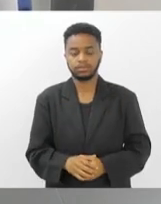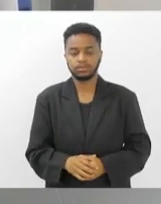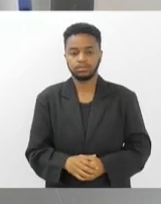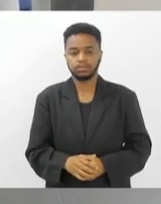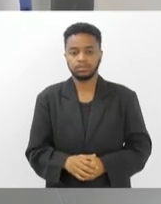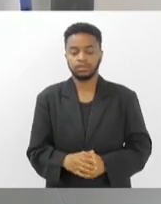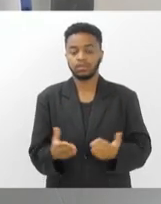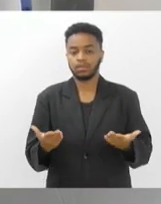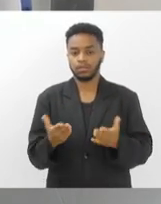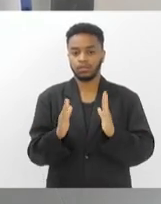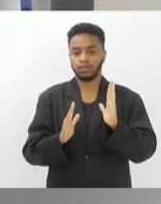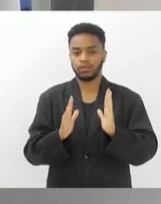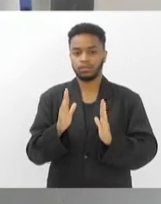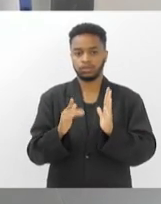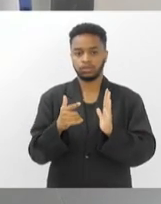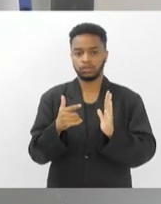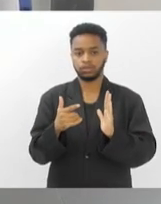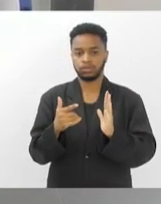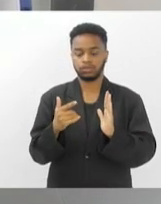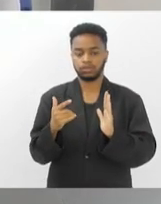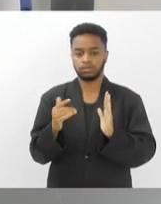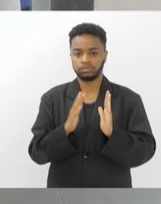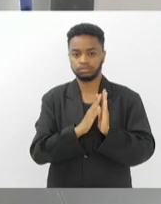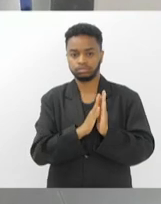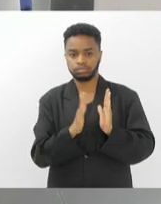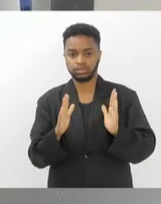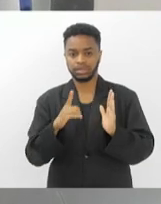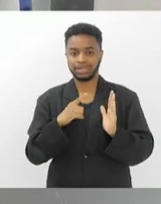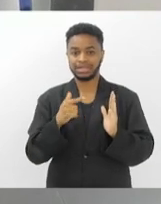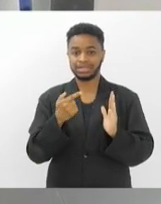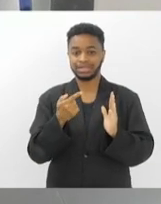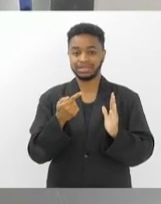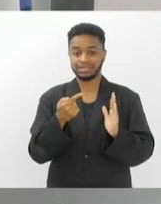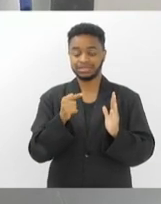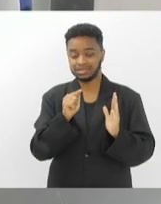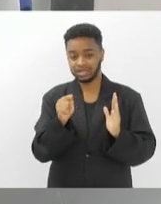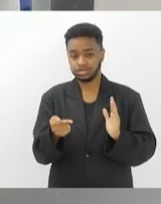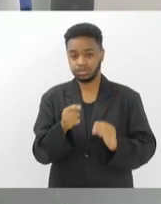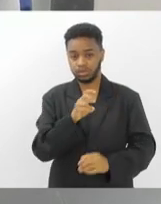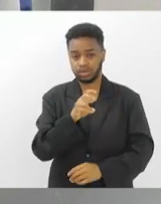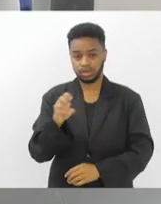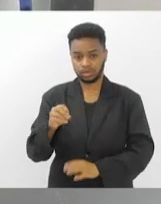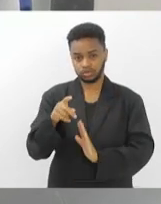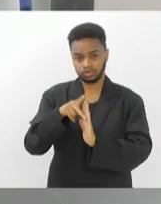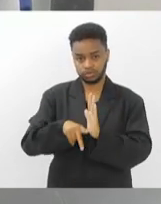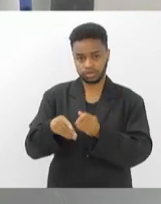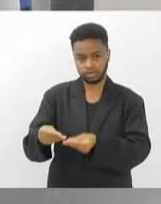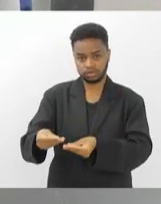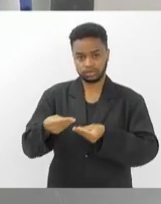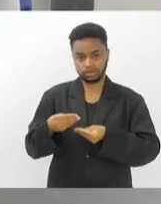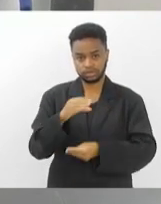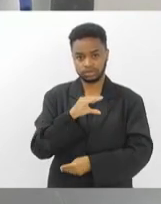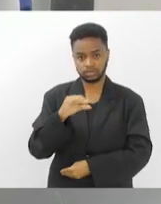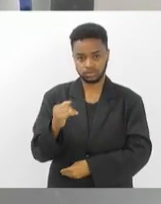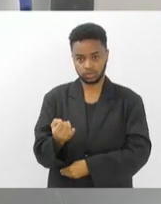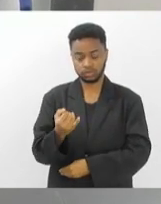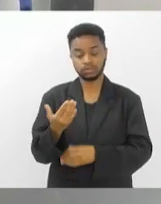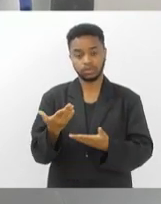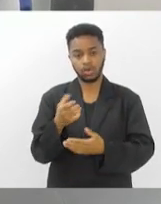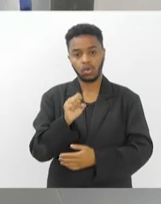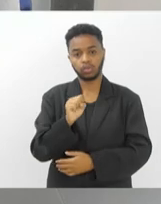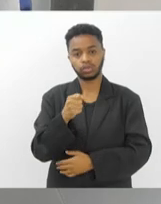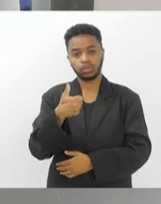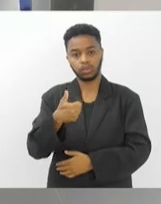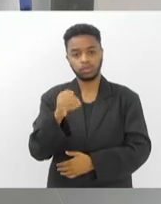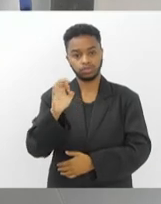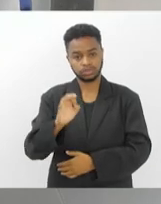nessa legislatura até hoje, 7.500 projetos na CCJ. Desses, 81% já